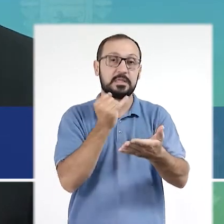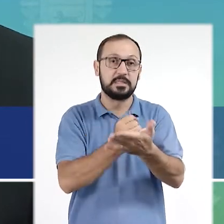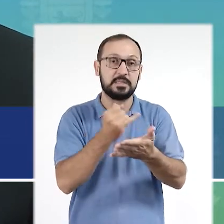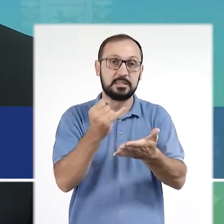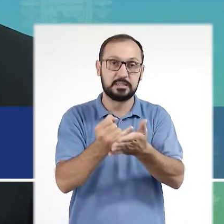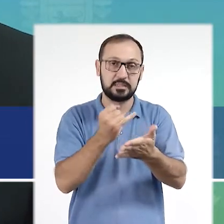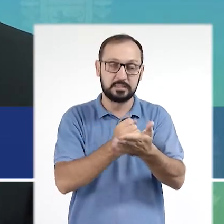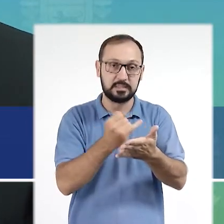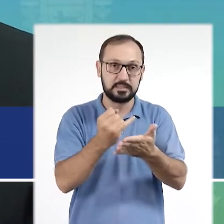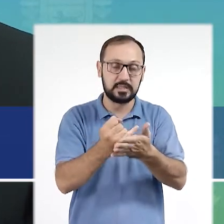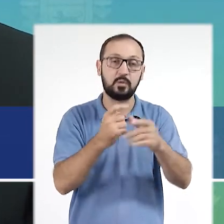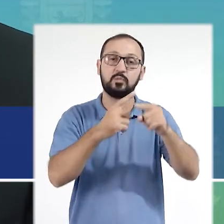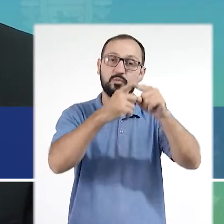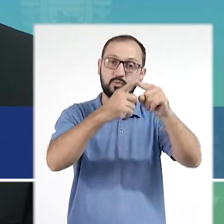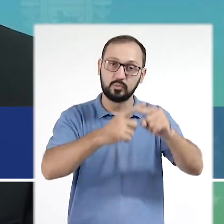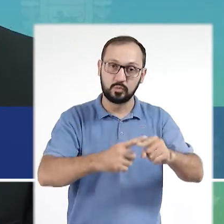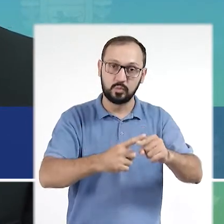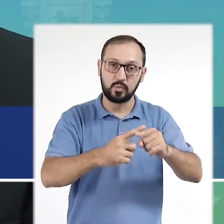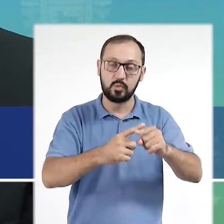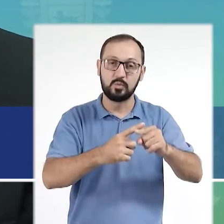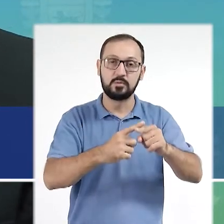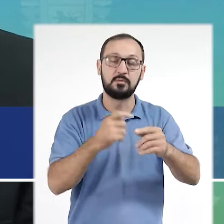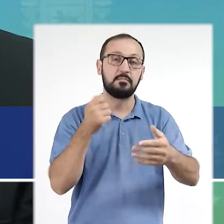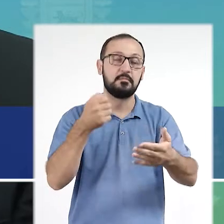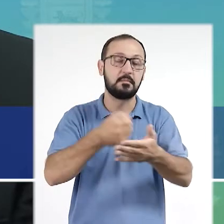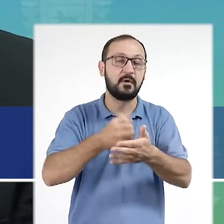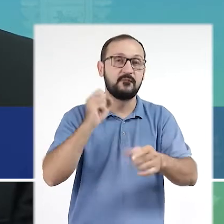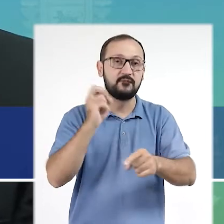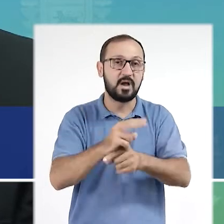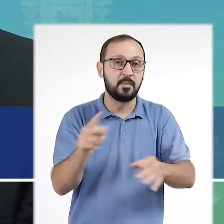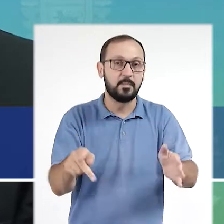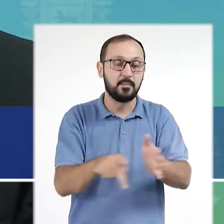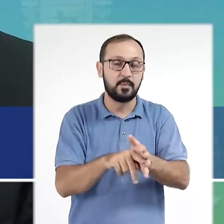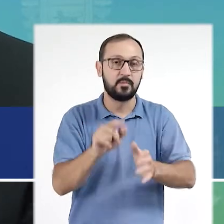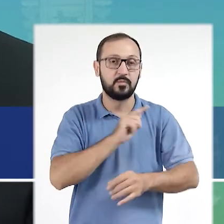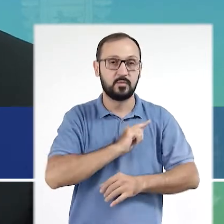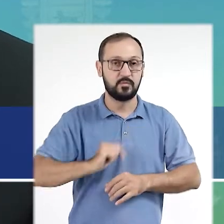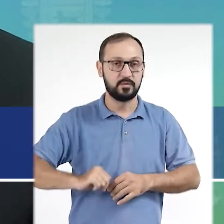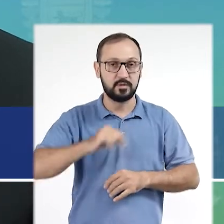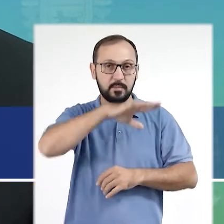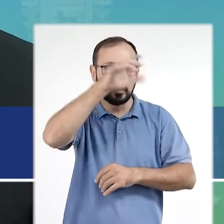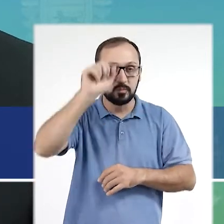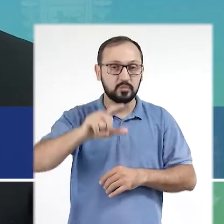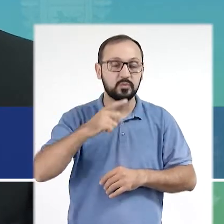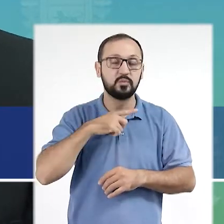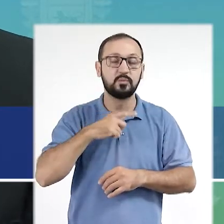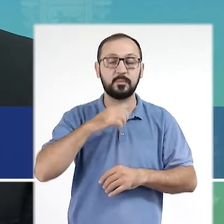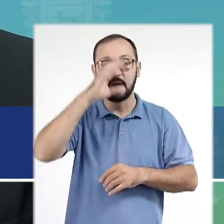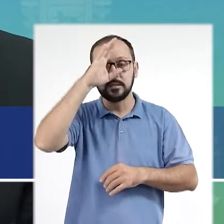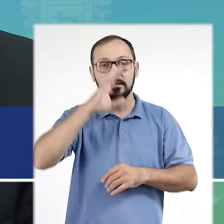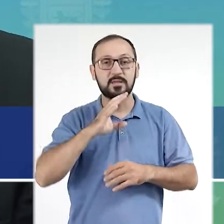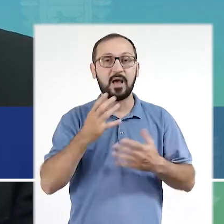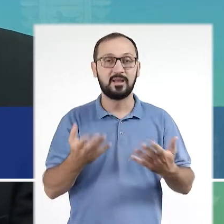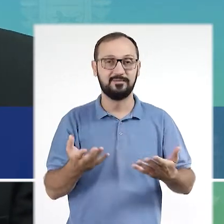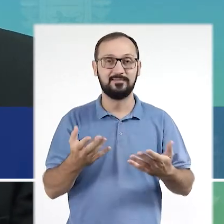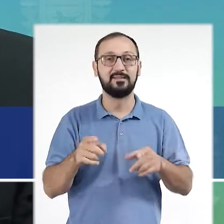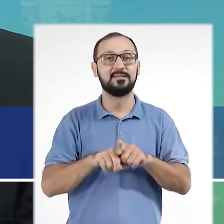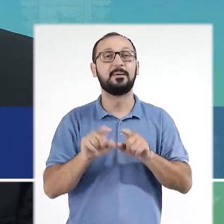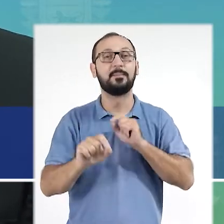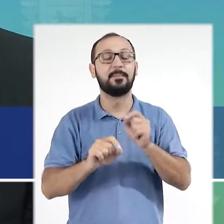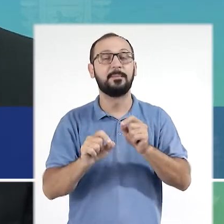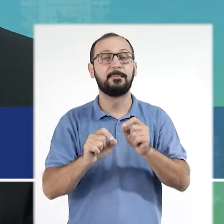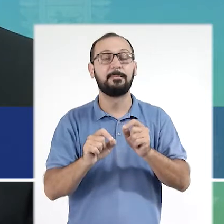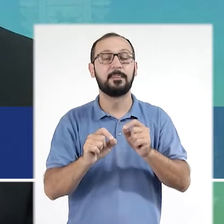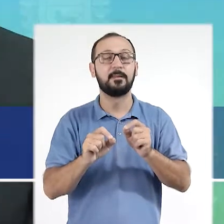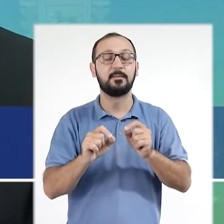pagamento da taxa de inscrição nos concursos para cargos do governo do estado do Mato Grosso do Sul, bem como